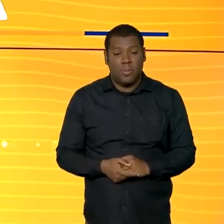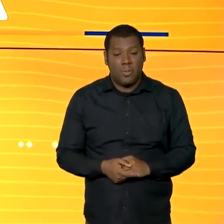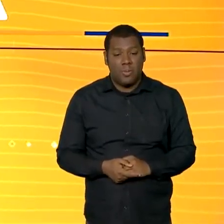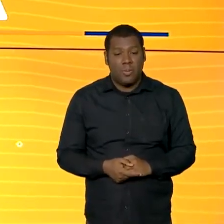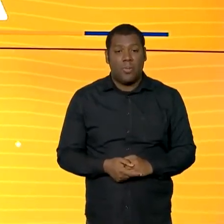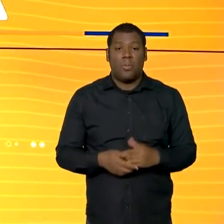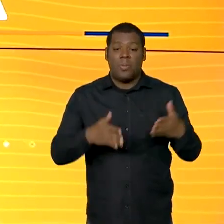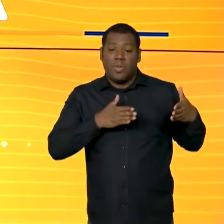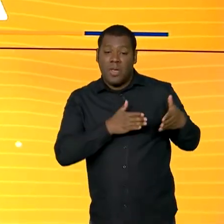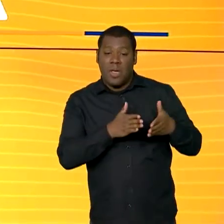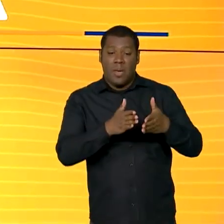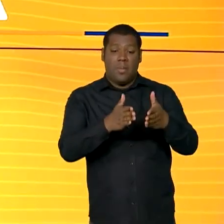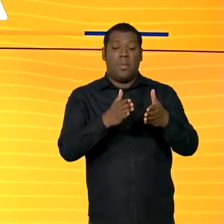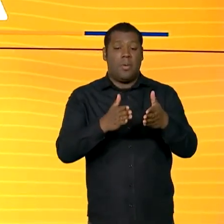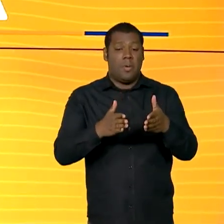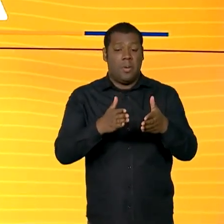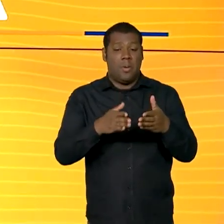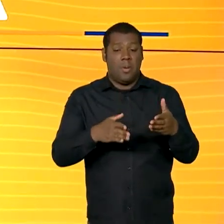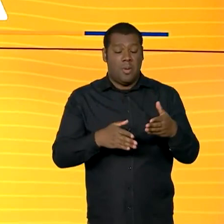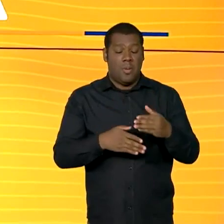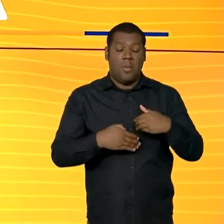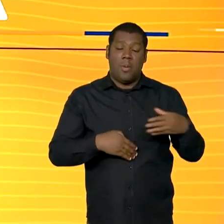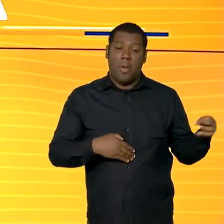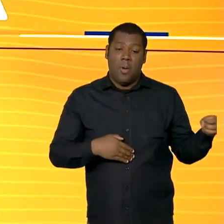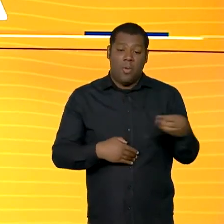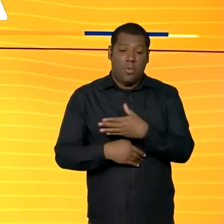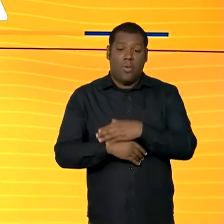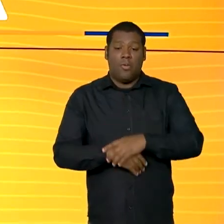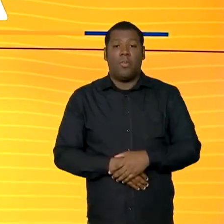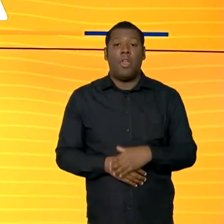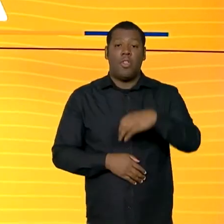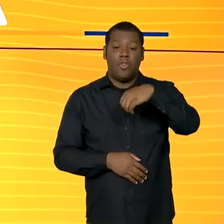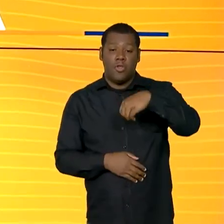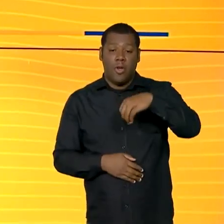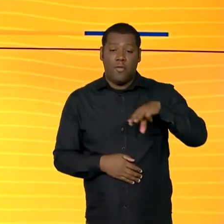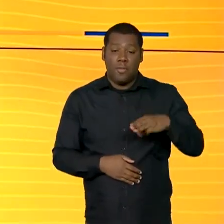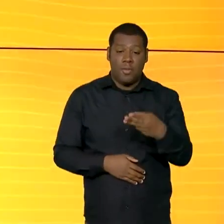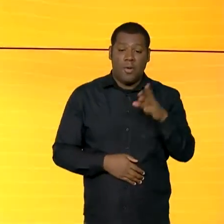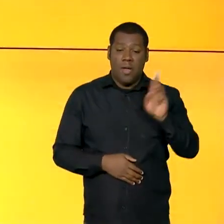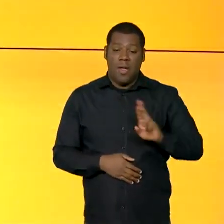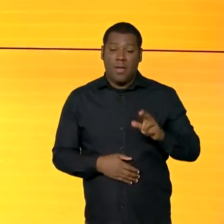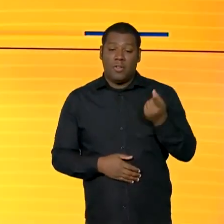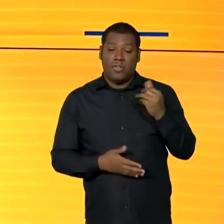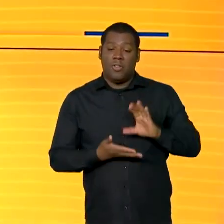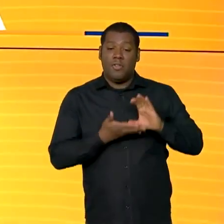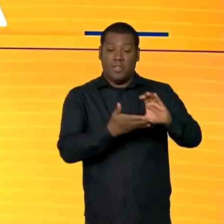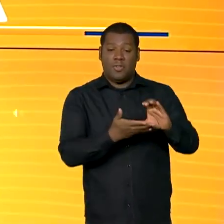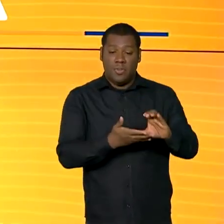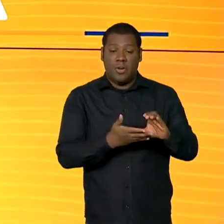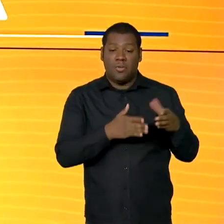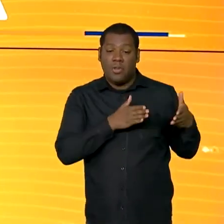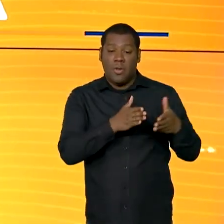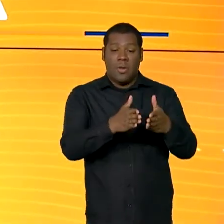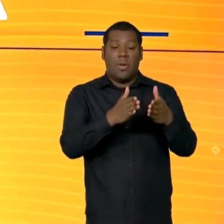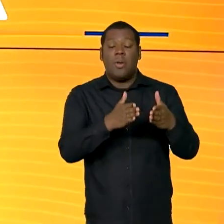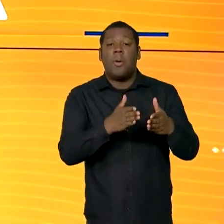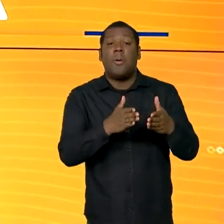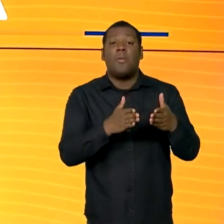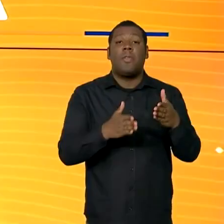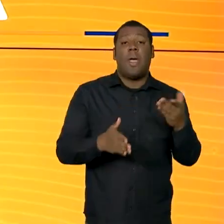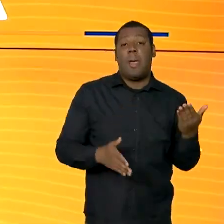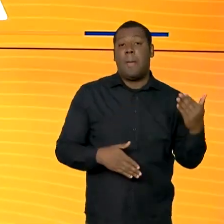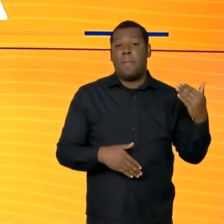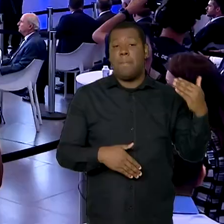modernização das estradas do país. Quase 9 bilhões de reais vão ser investidos na rodovia entre Belo Horizonte e Juiz de Fora, em